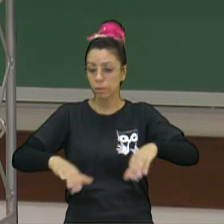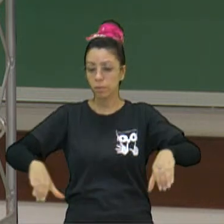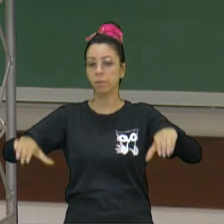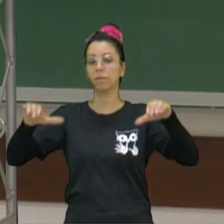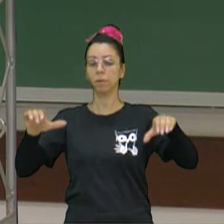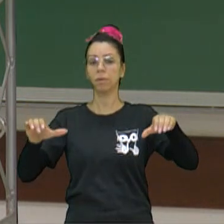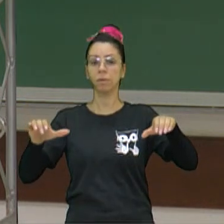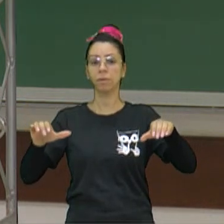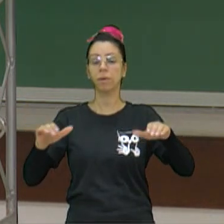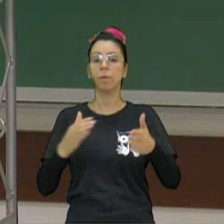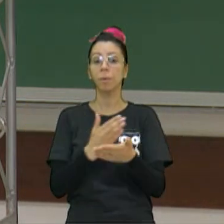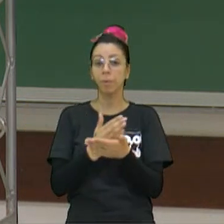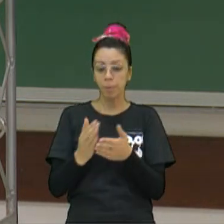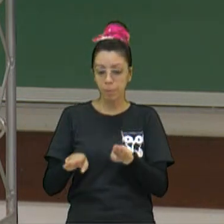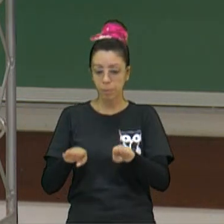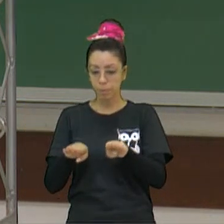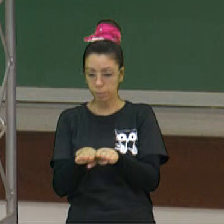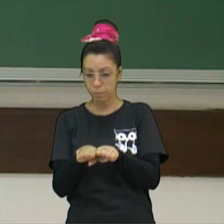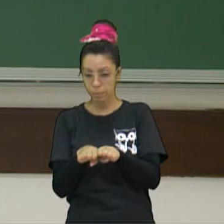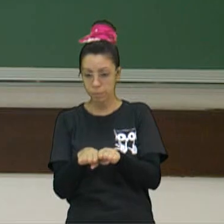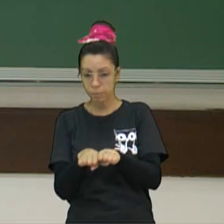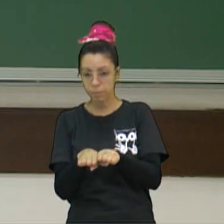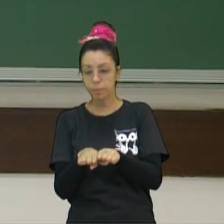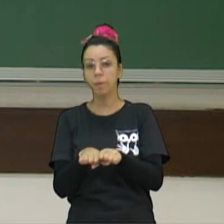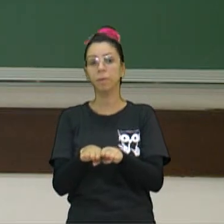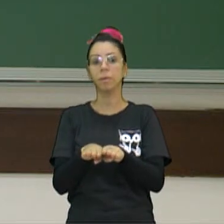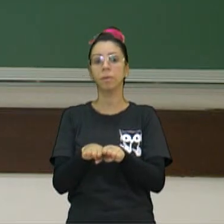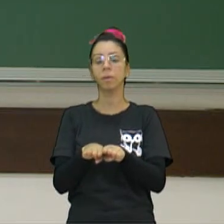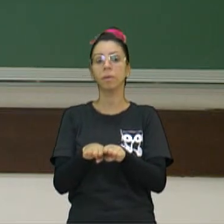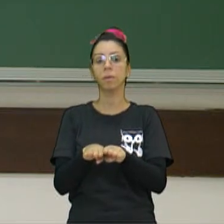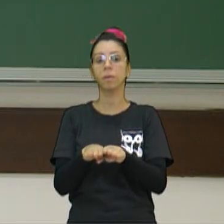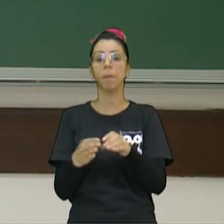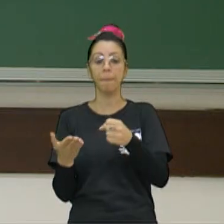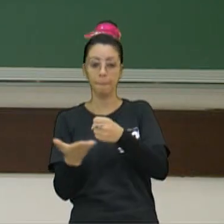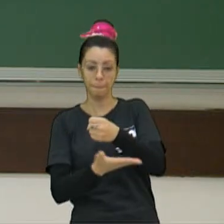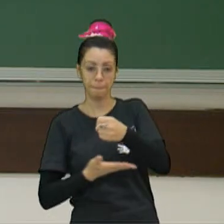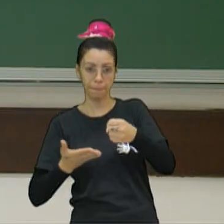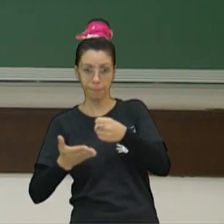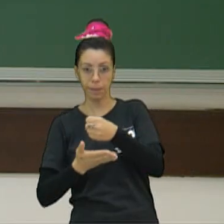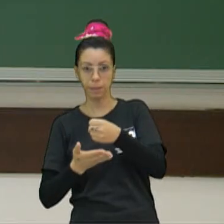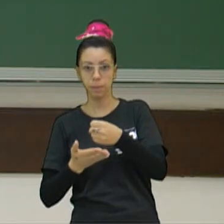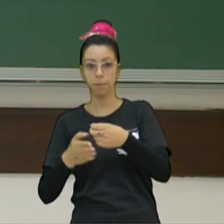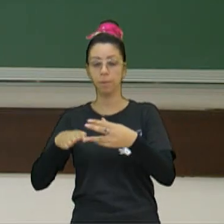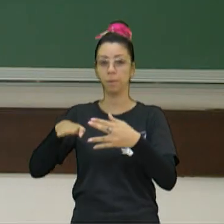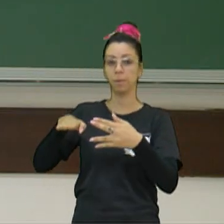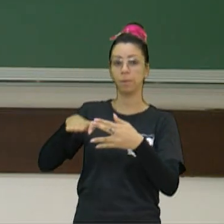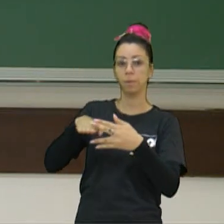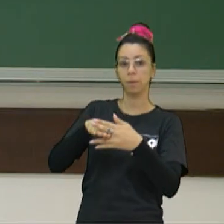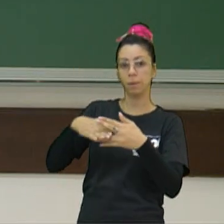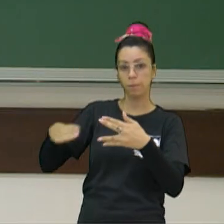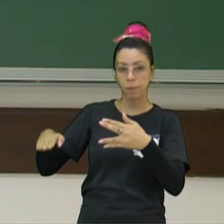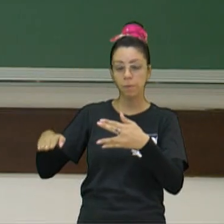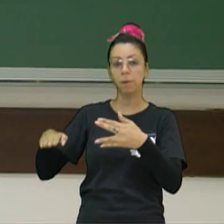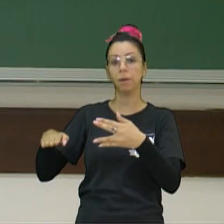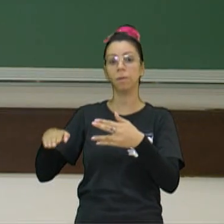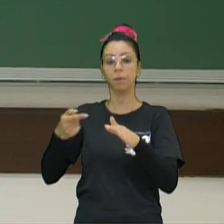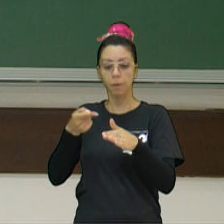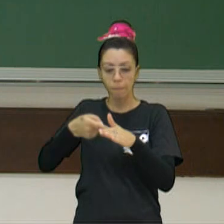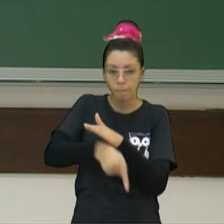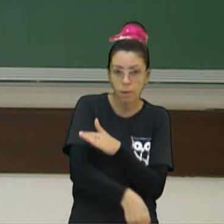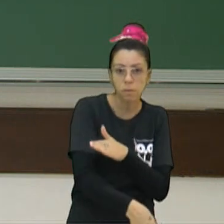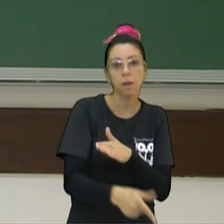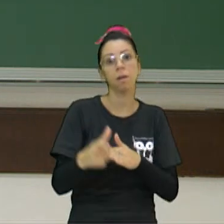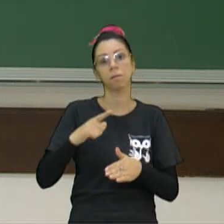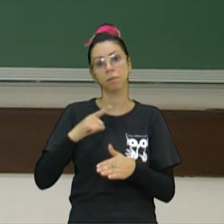nível inicial, intermediário e avançado. Então, todas as sessões do Pilates são desenvolvidas em cima do nível que